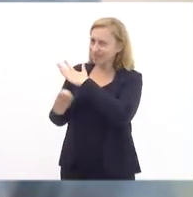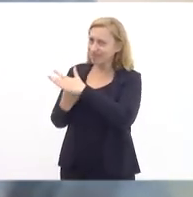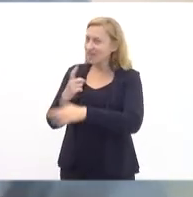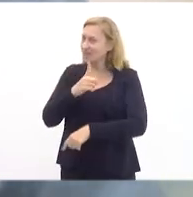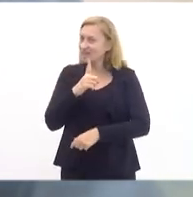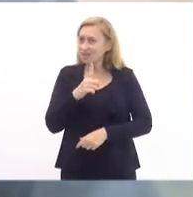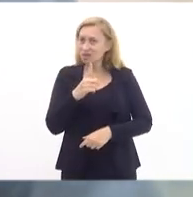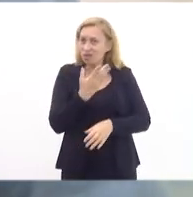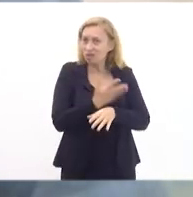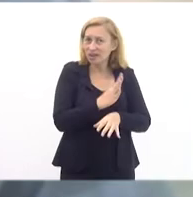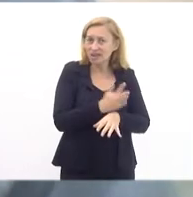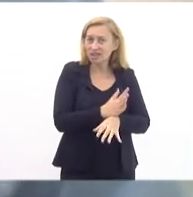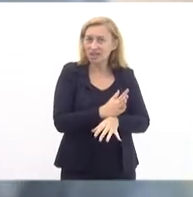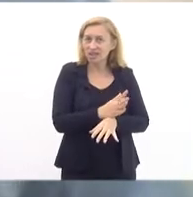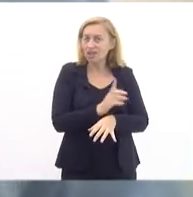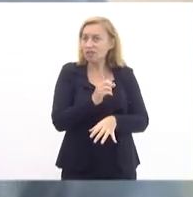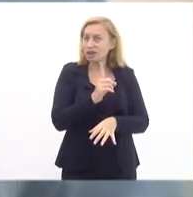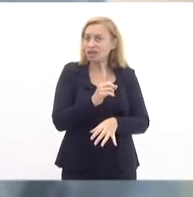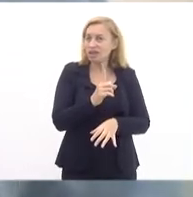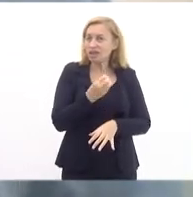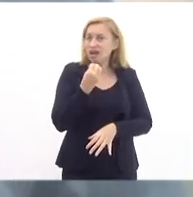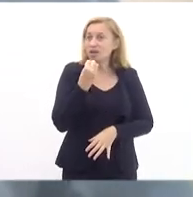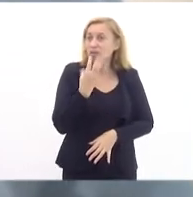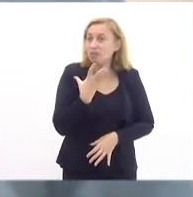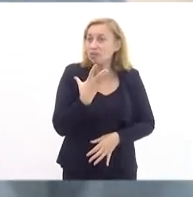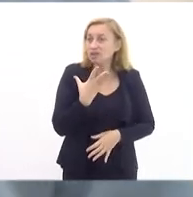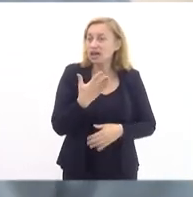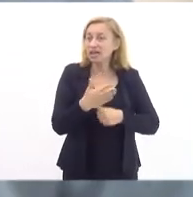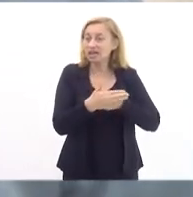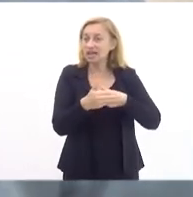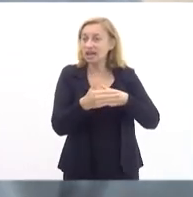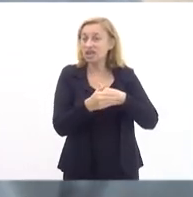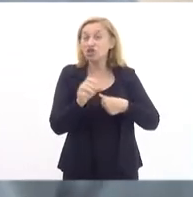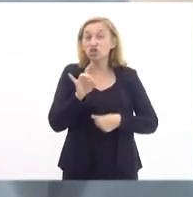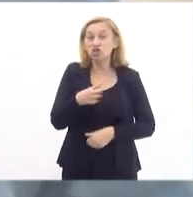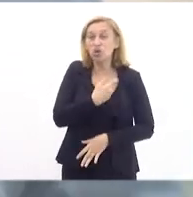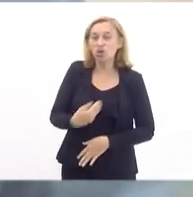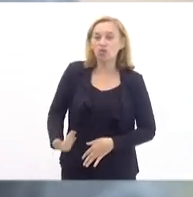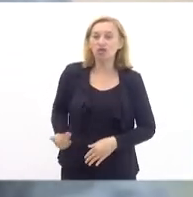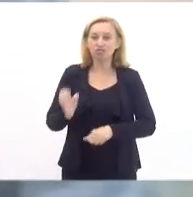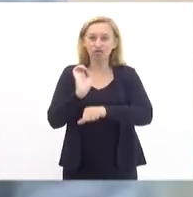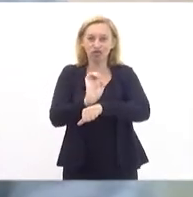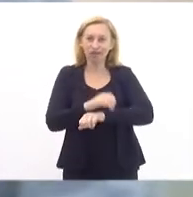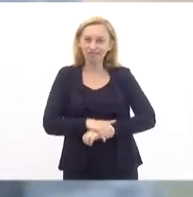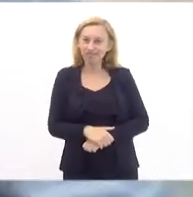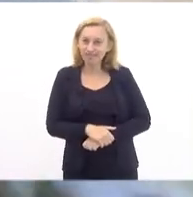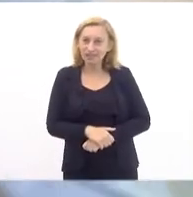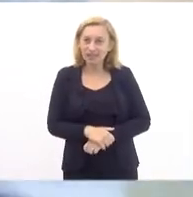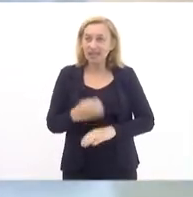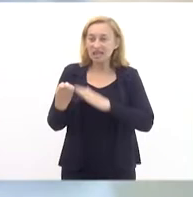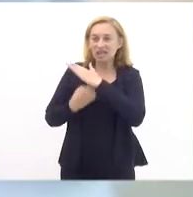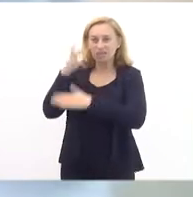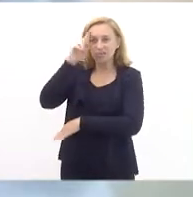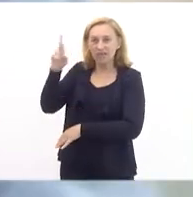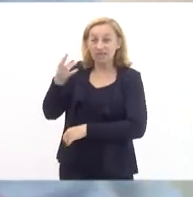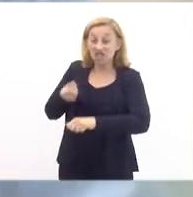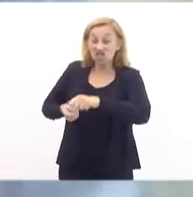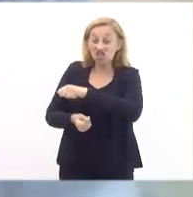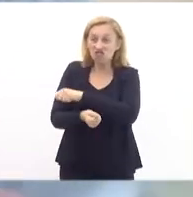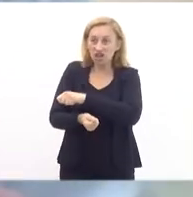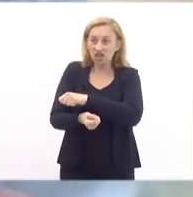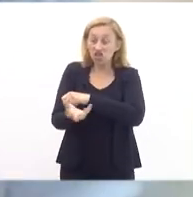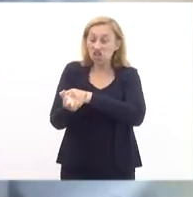pratica bondade. Quem tem que praticar bondade é o governo, é o Estado. O empresário investe e